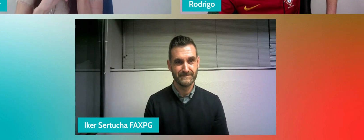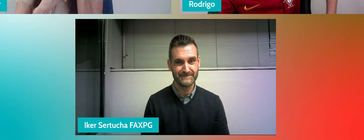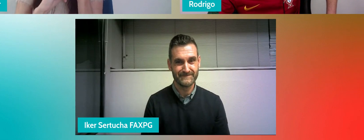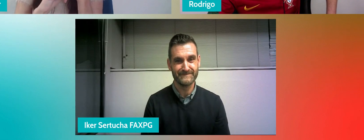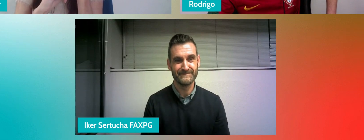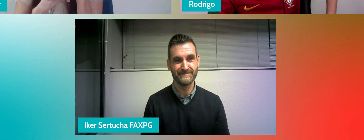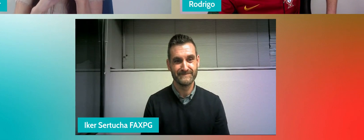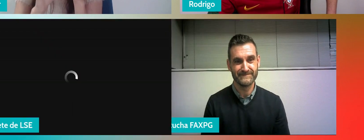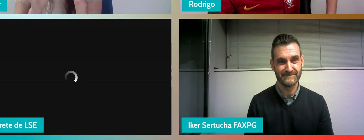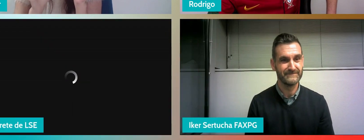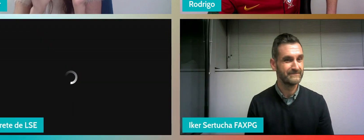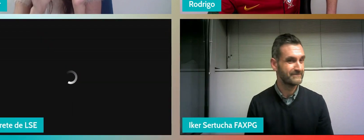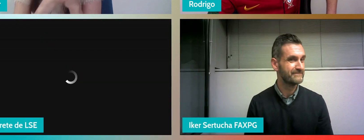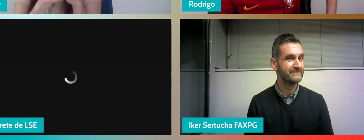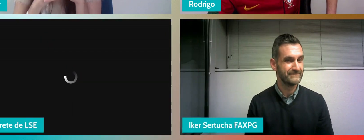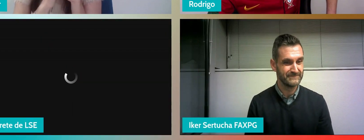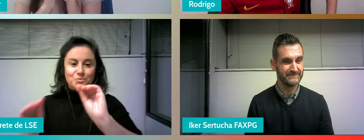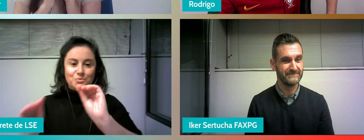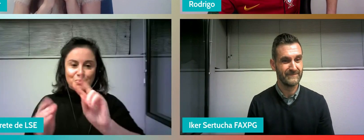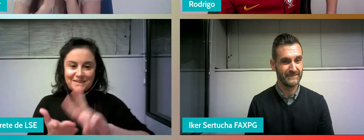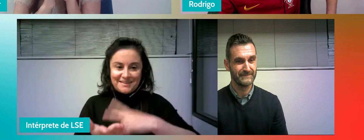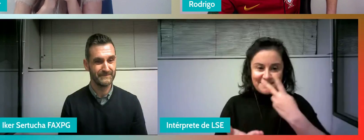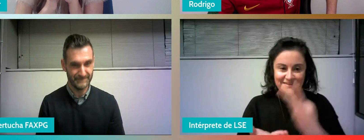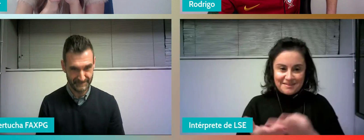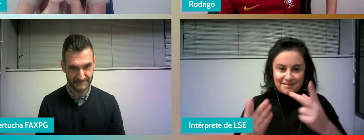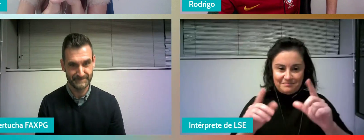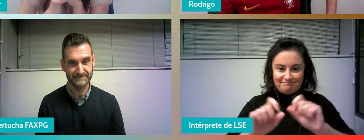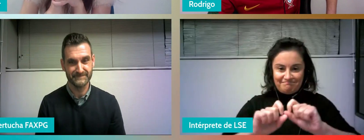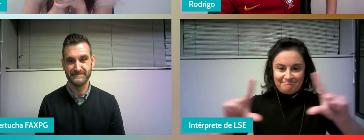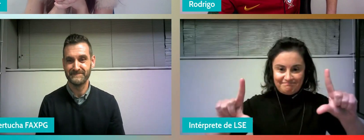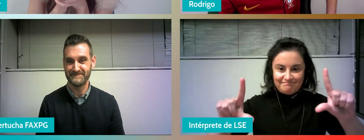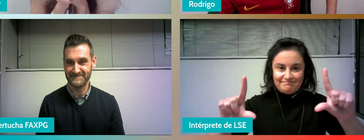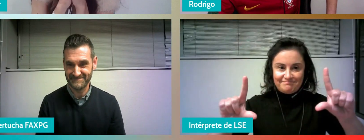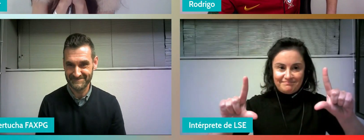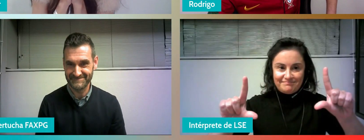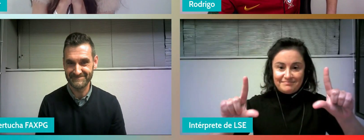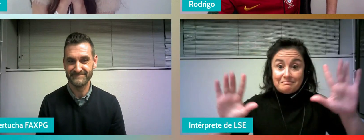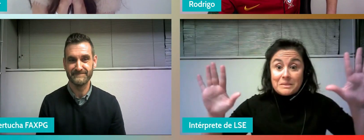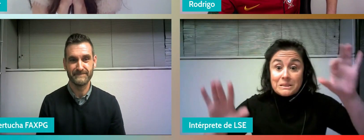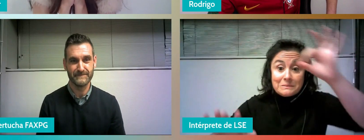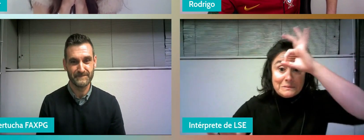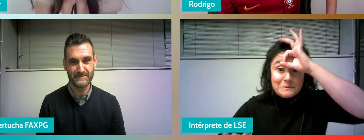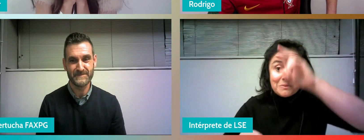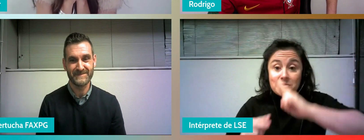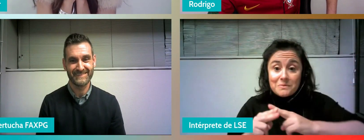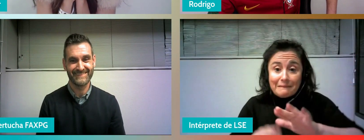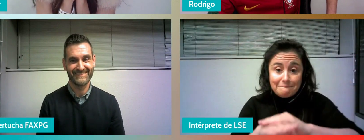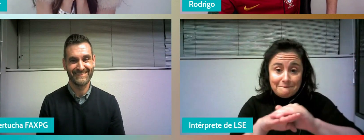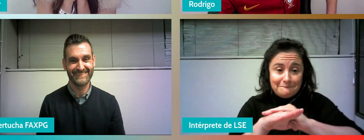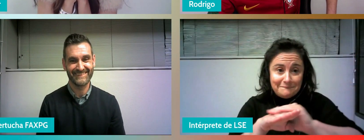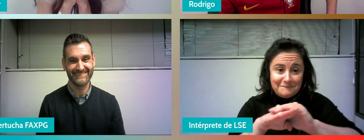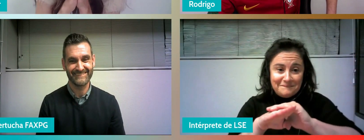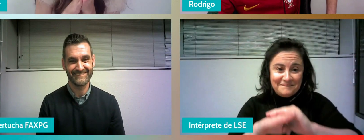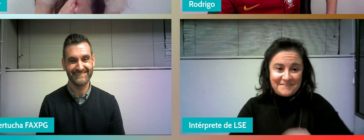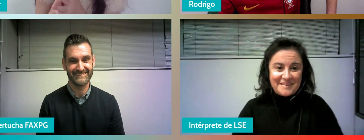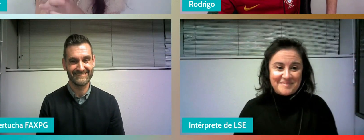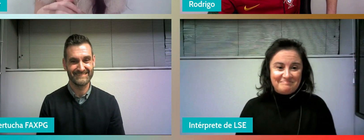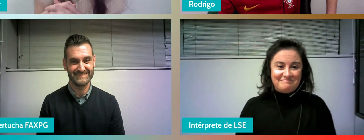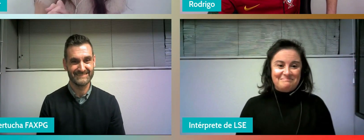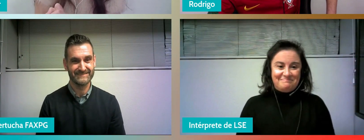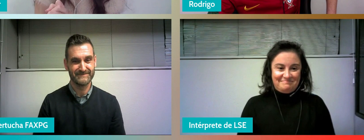a súa intérprete, que non che sei o nome, perdóname.